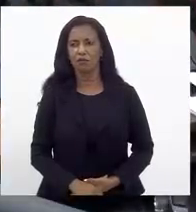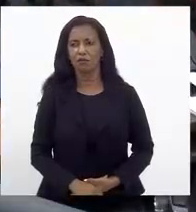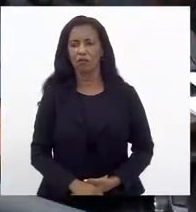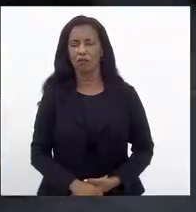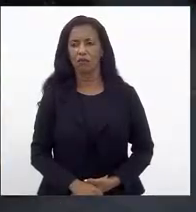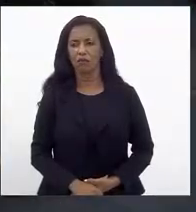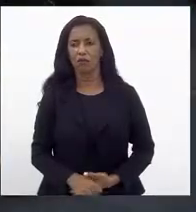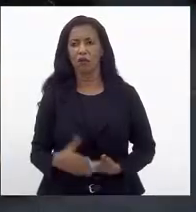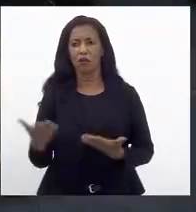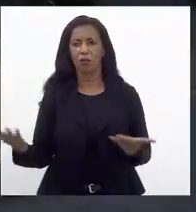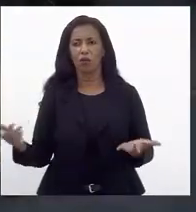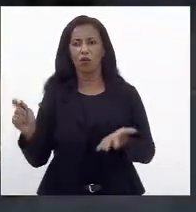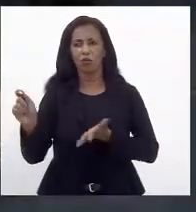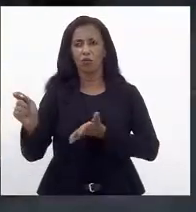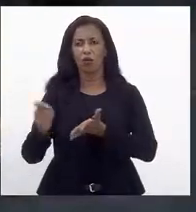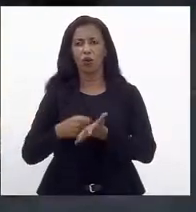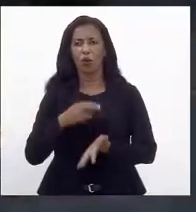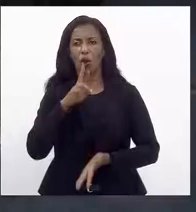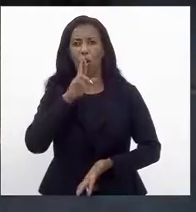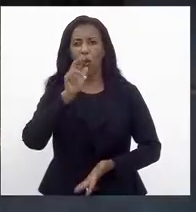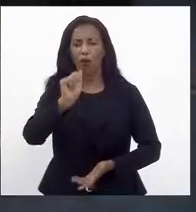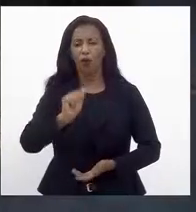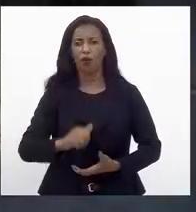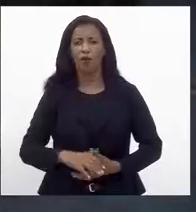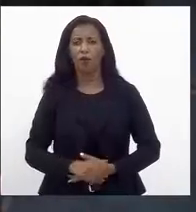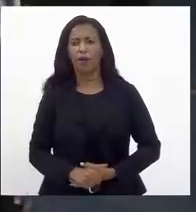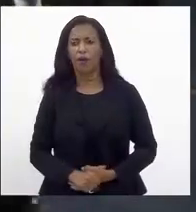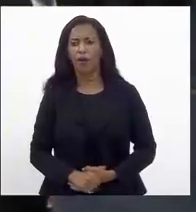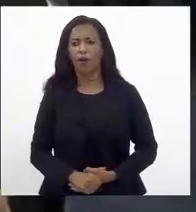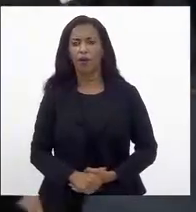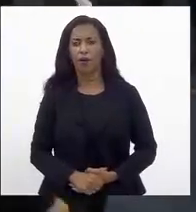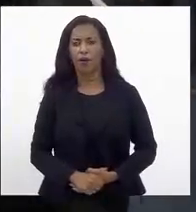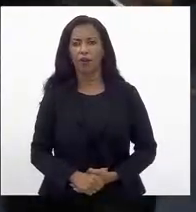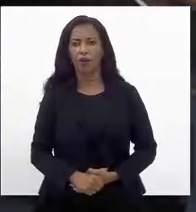o nosso o guardador de escrita Deputado Rodrigo Amorim